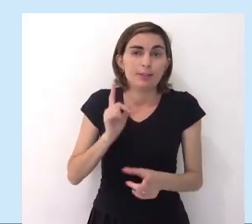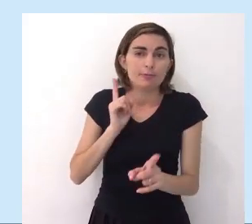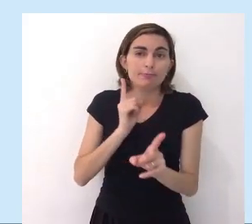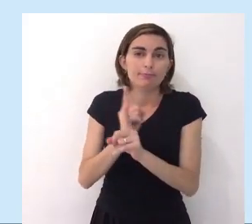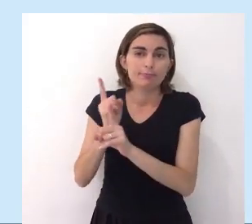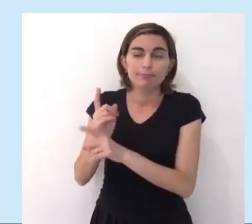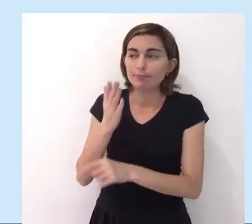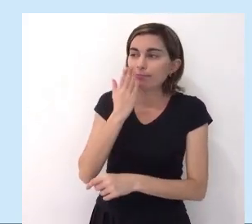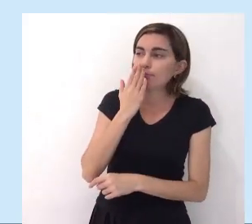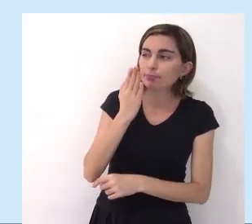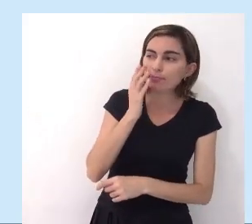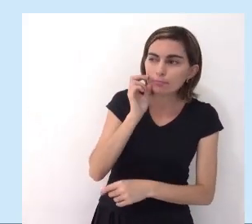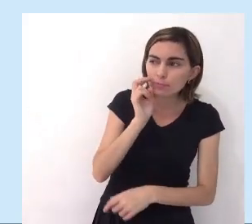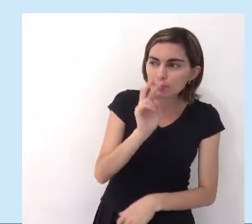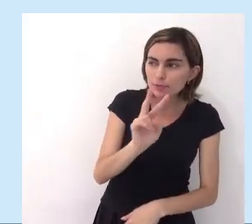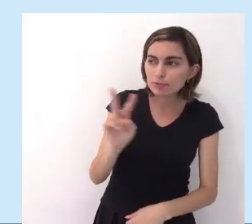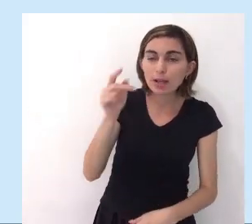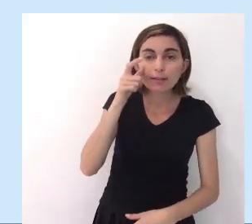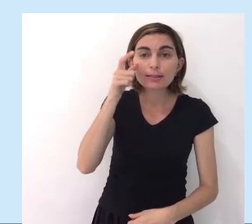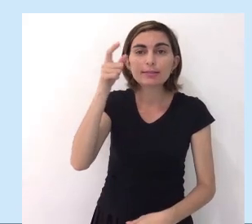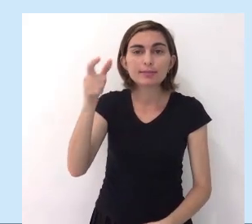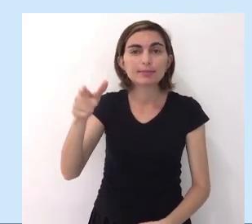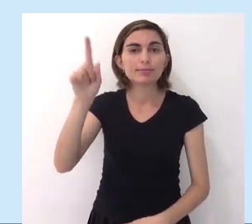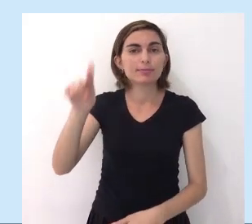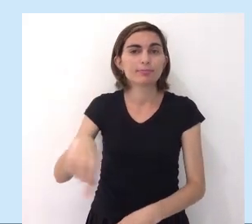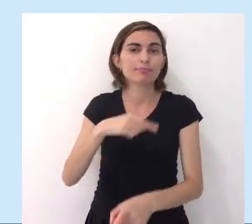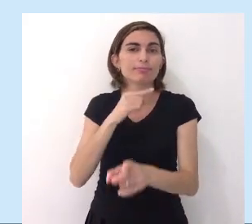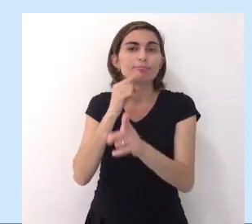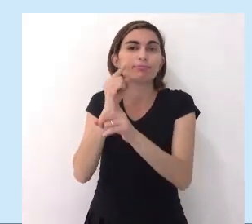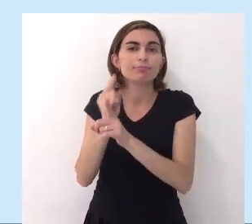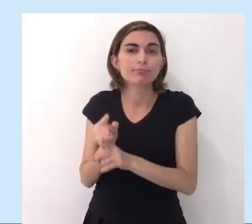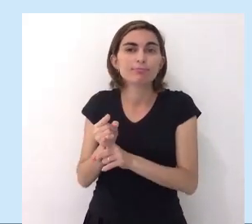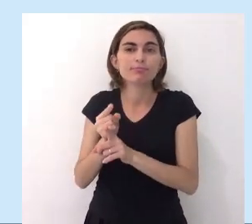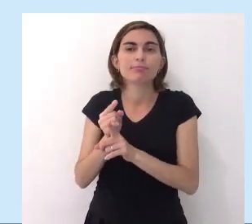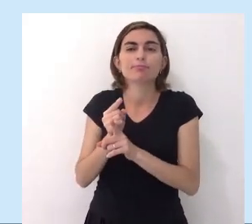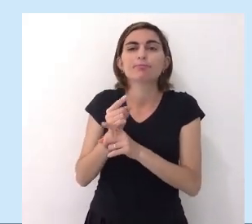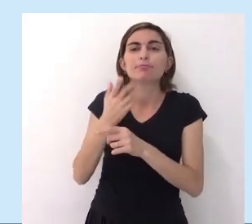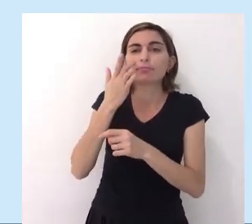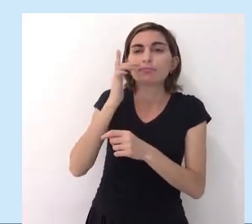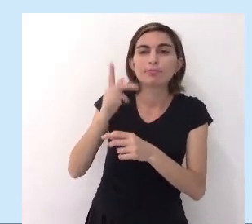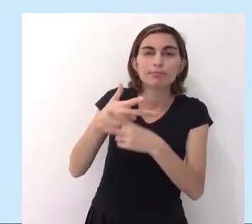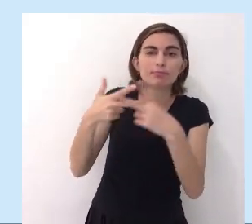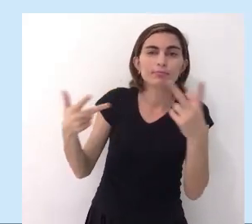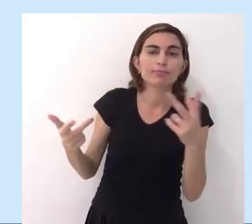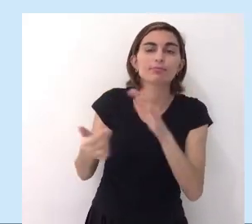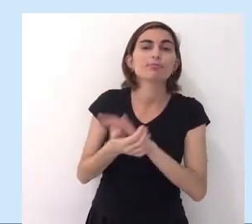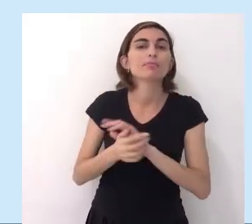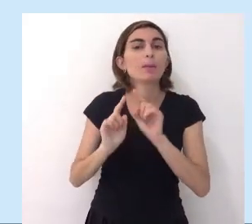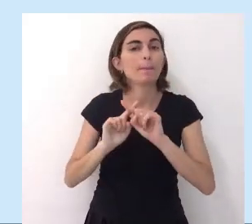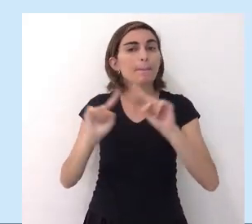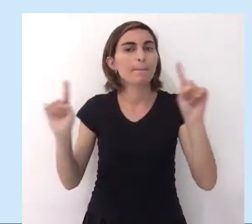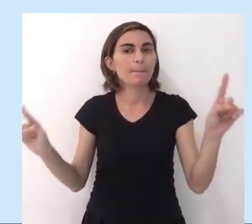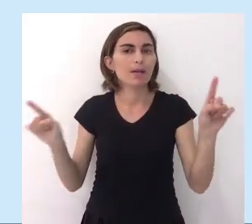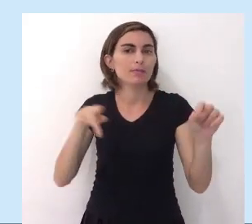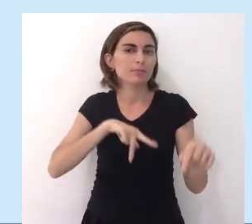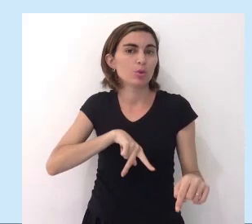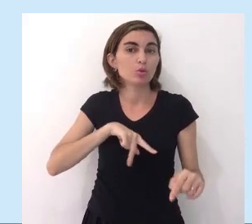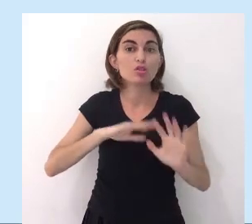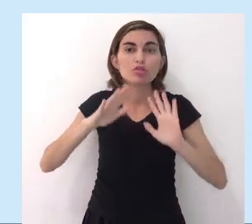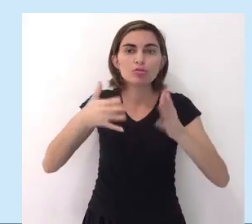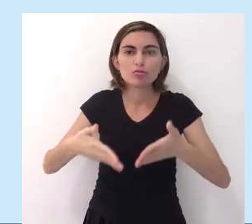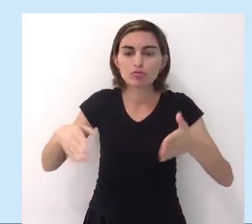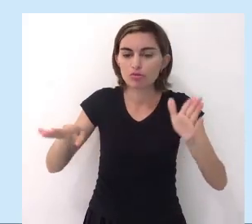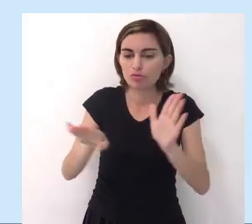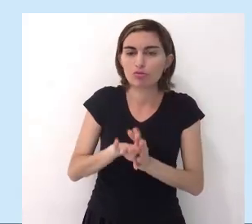o nativo. Tá? Ele já vinha com a intenção já realmente de extrair alguma coisa de lá. Mas os portugueses, assim que